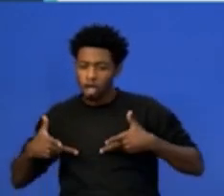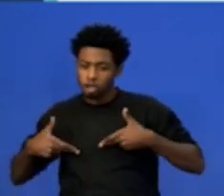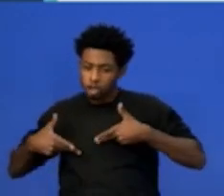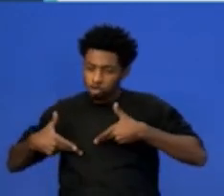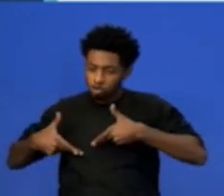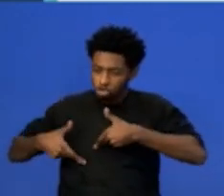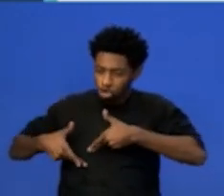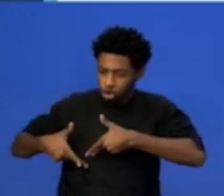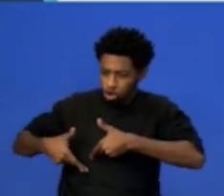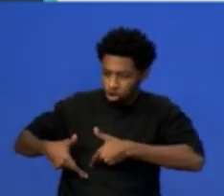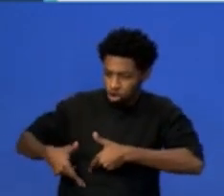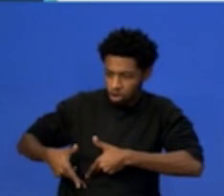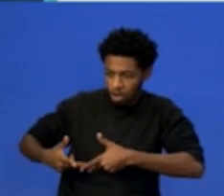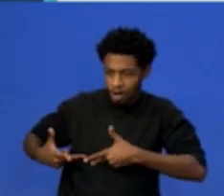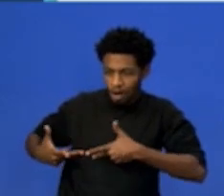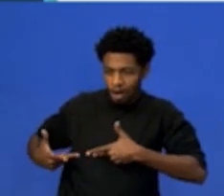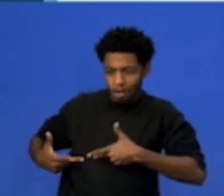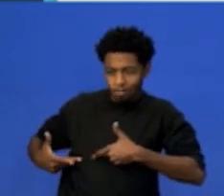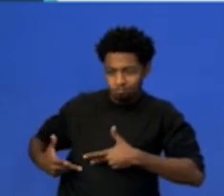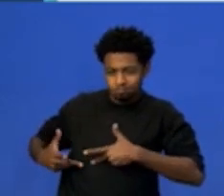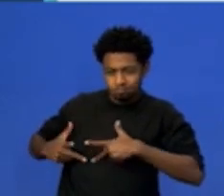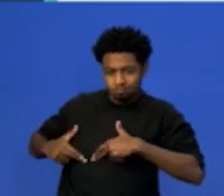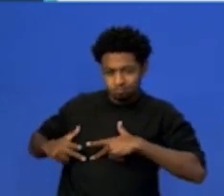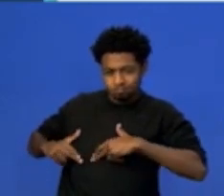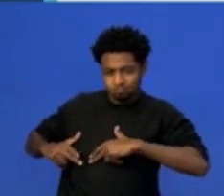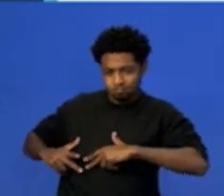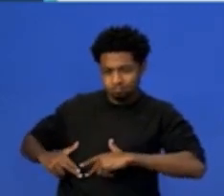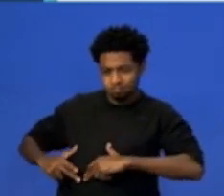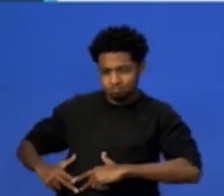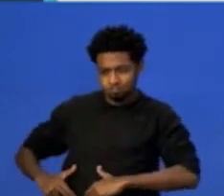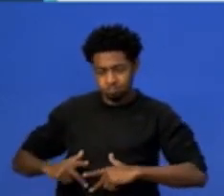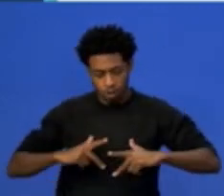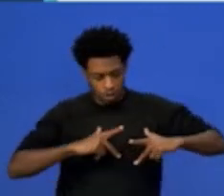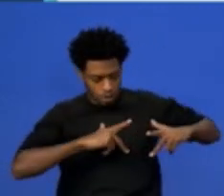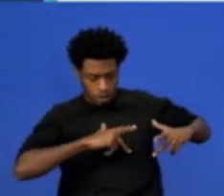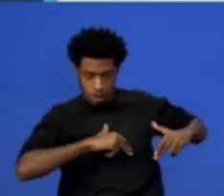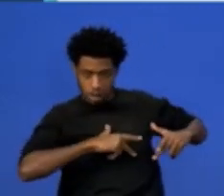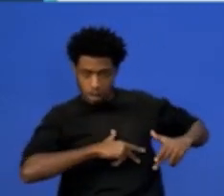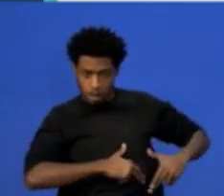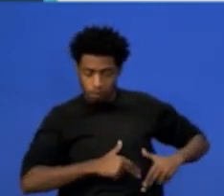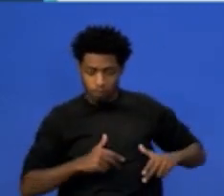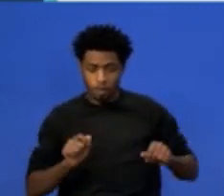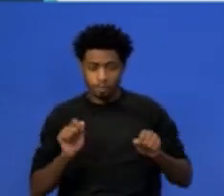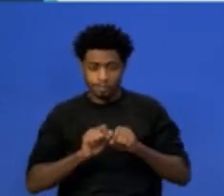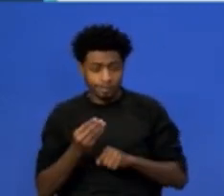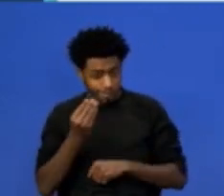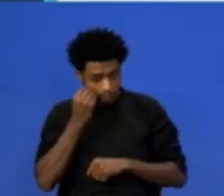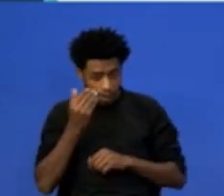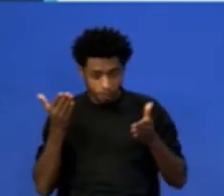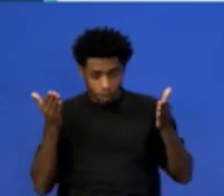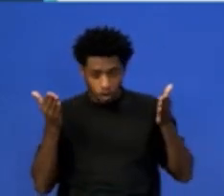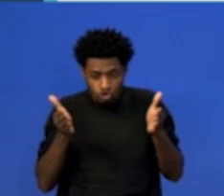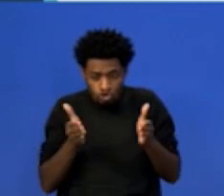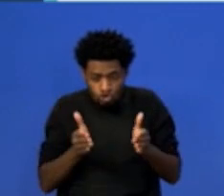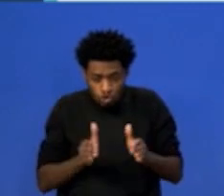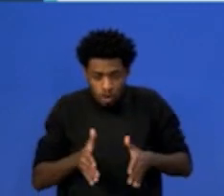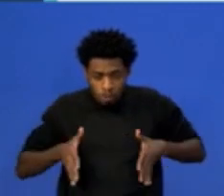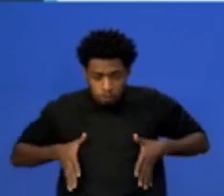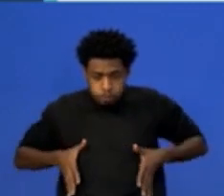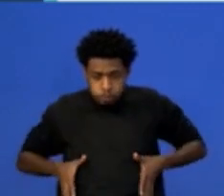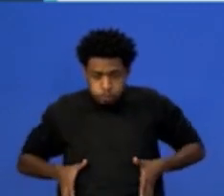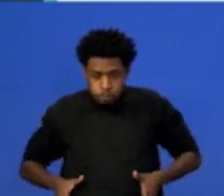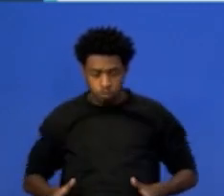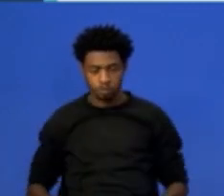cobertura e que também inclua a parte de cirurgia. E o plano de saúde também